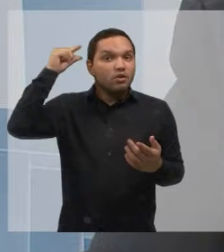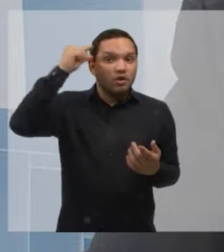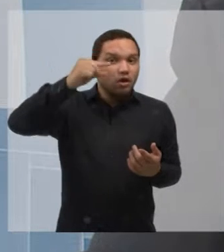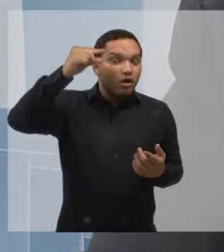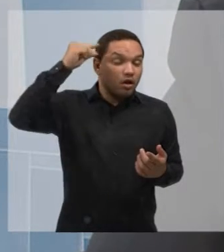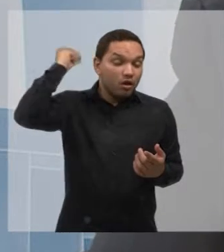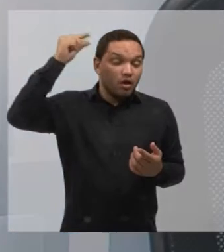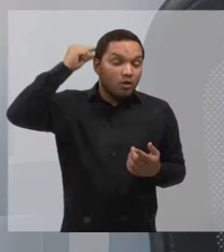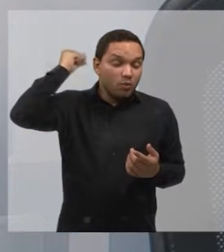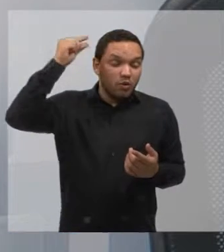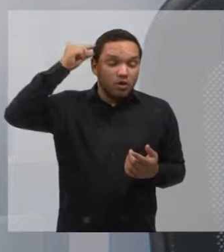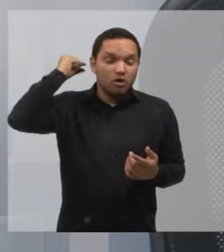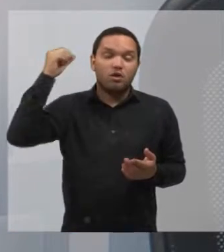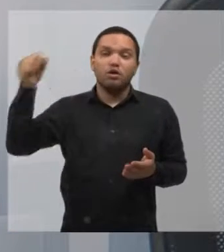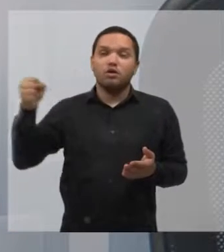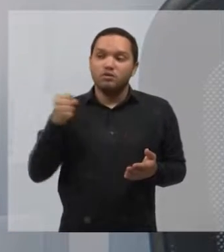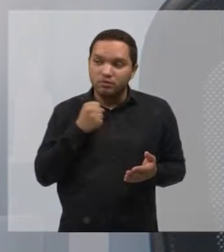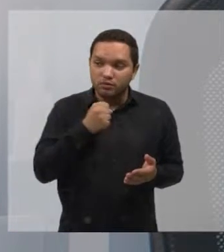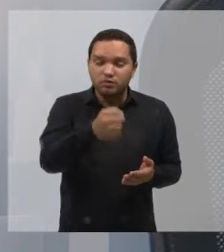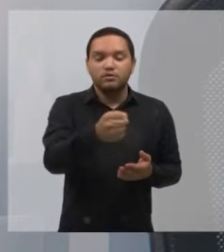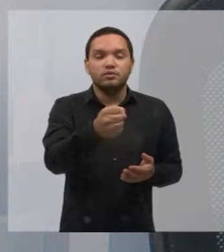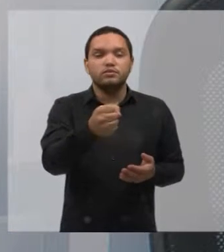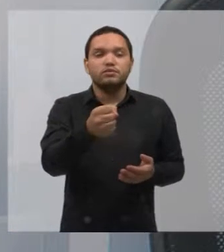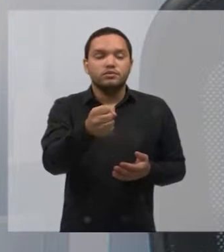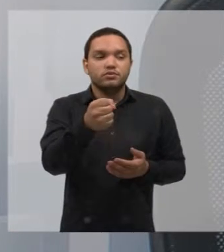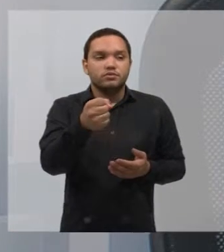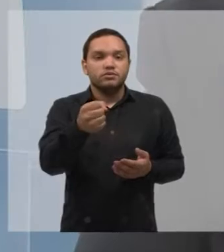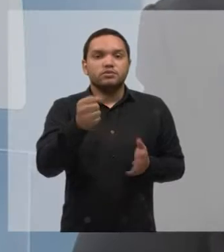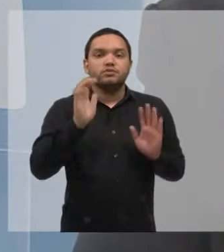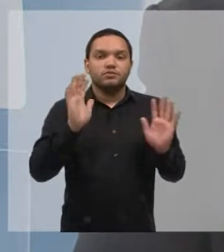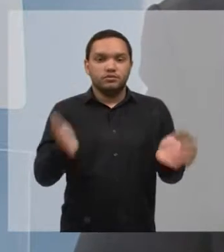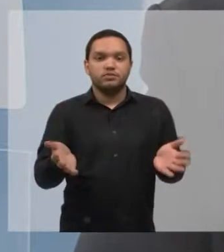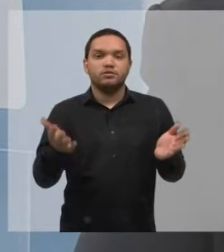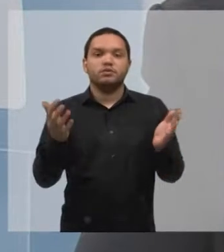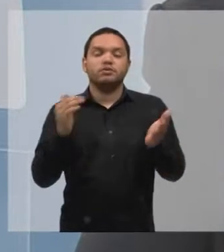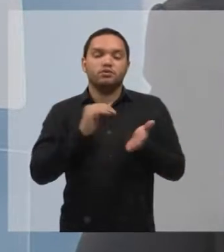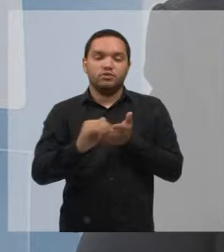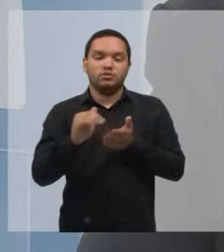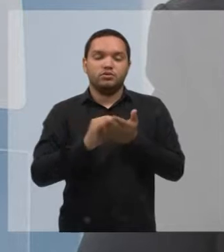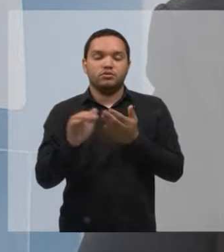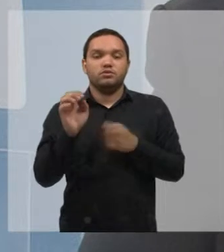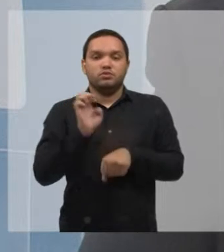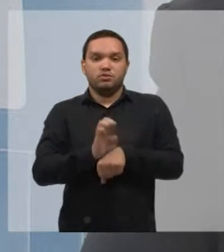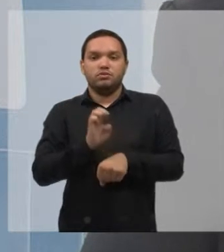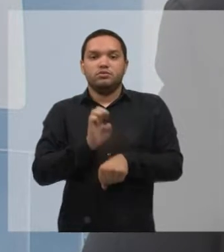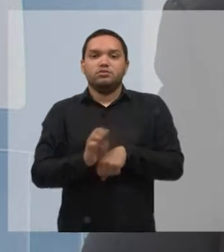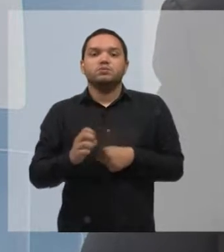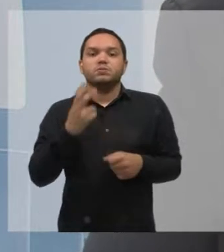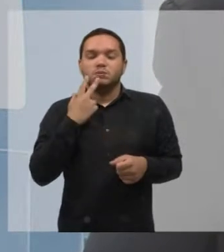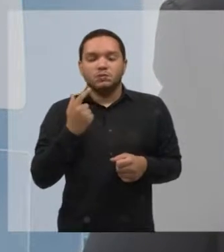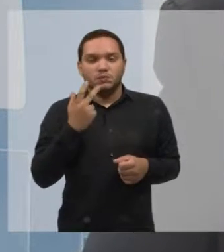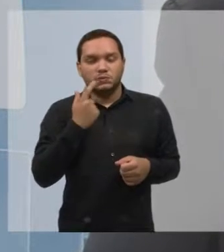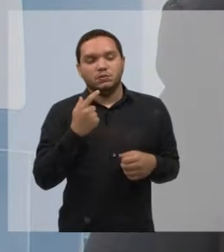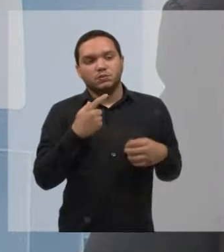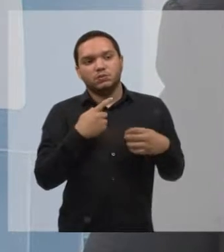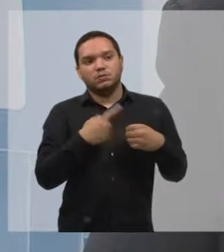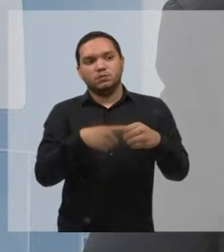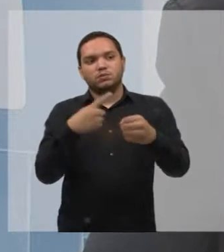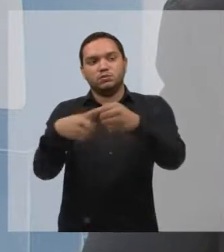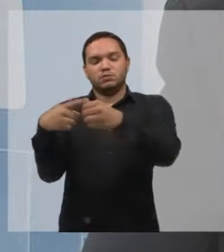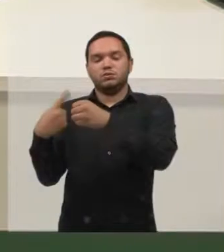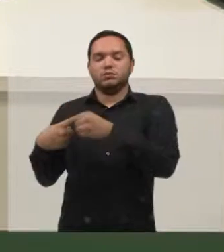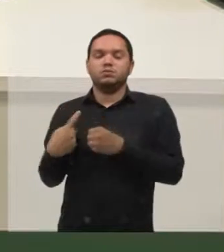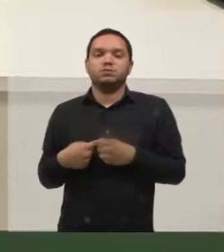Albuquerque, né? Do ex-presidente Zezinho Albuquerque, que agora é secretário de Estado, é secretário das cidades. Exatamente. Né? E o nosso